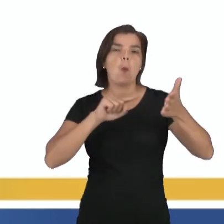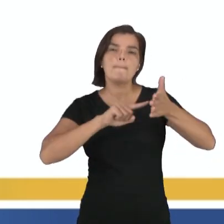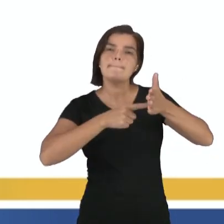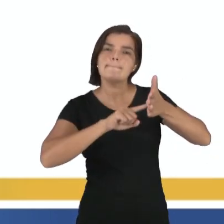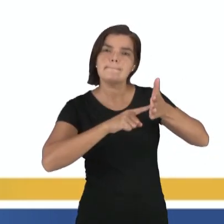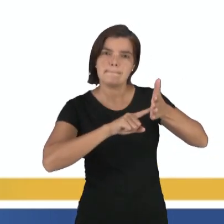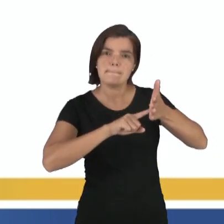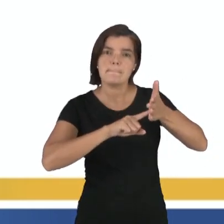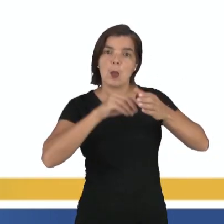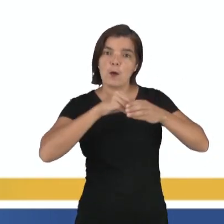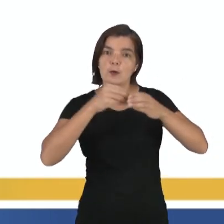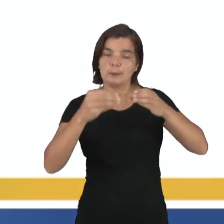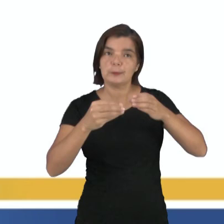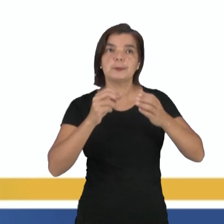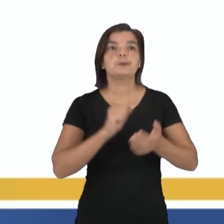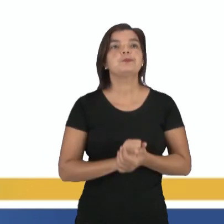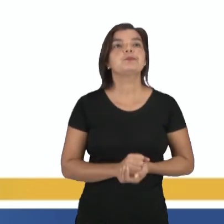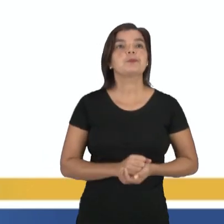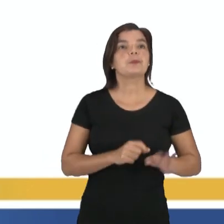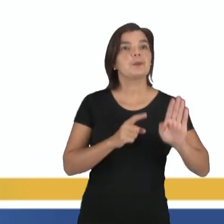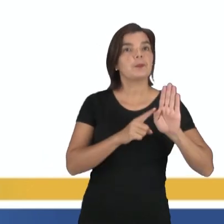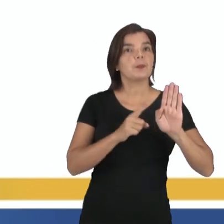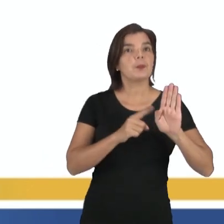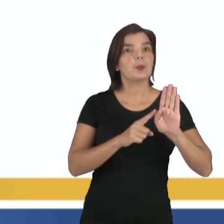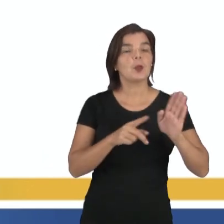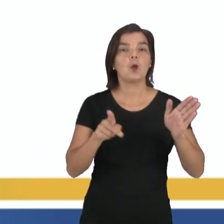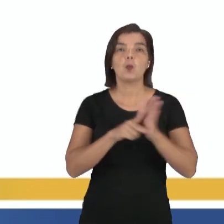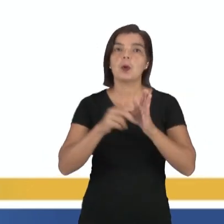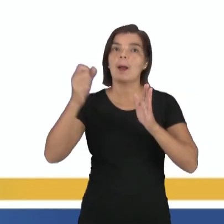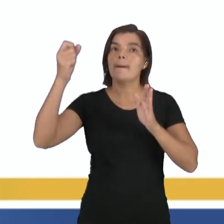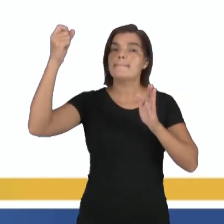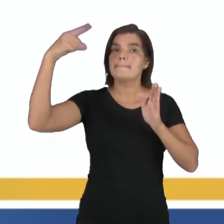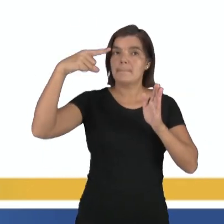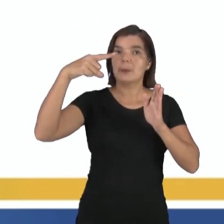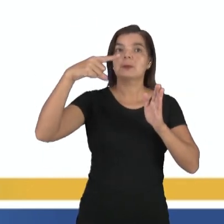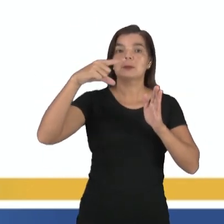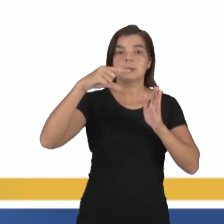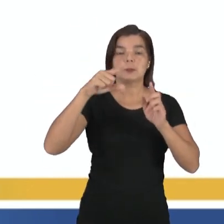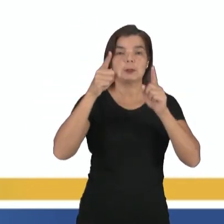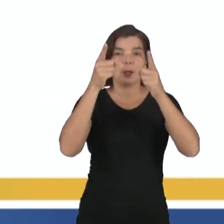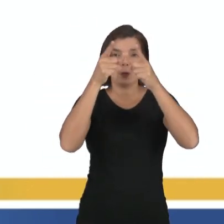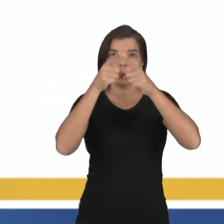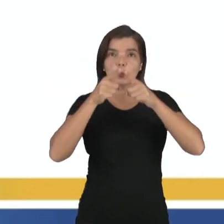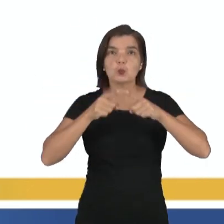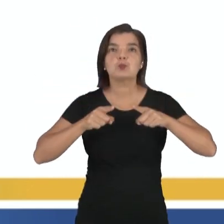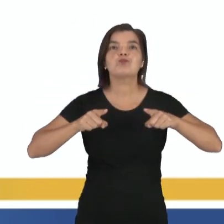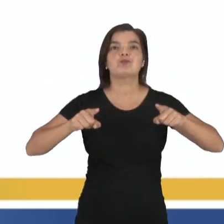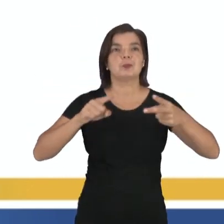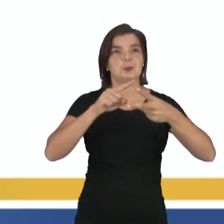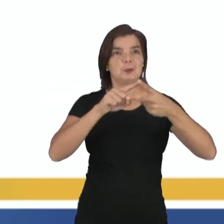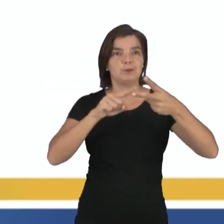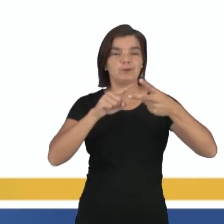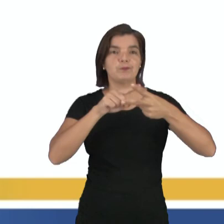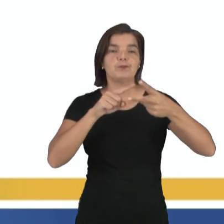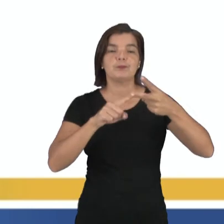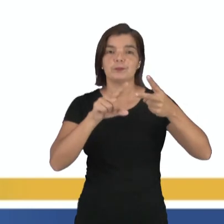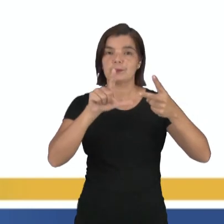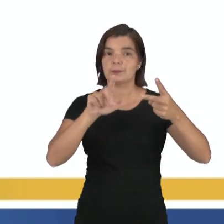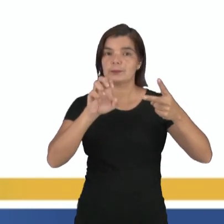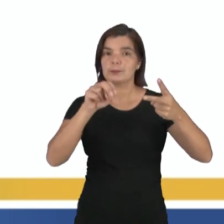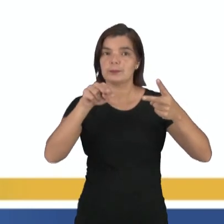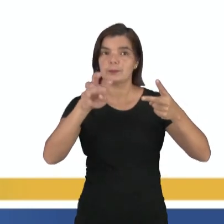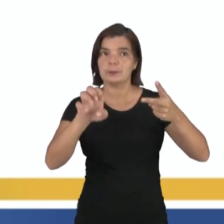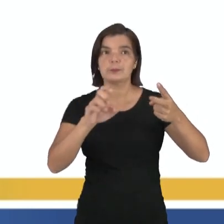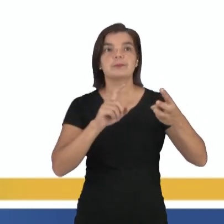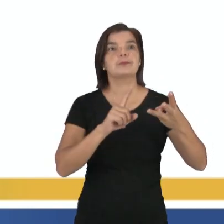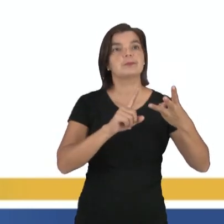refração do meio externo da lente. Opção B, exclusivamente dos raios de curvatura das duas